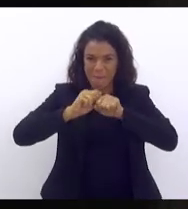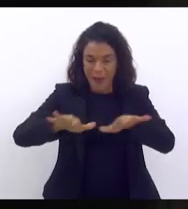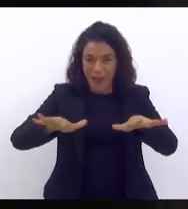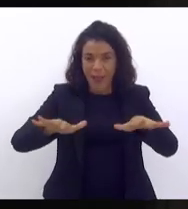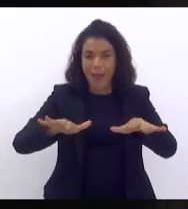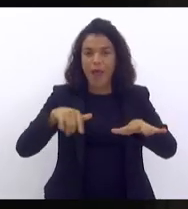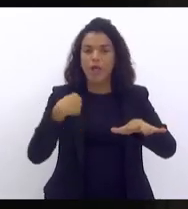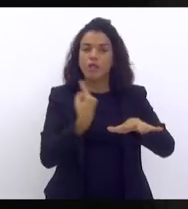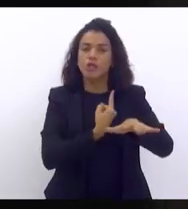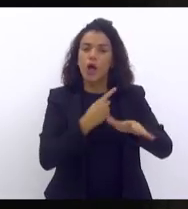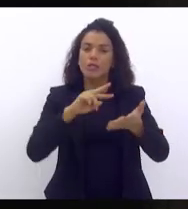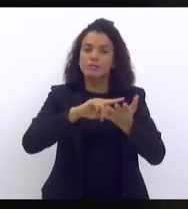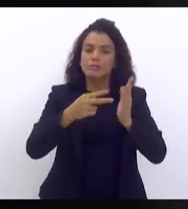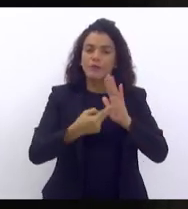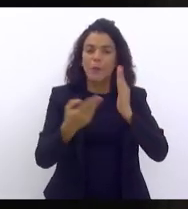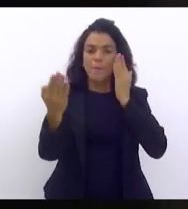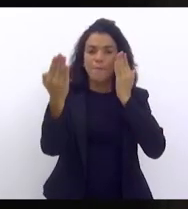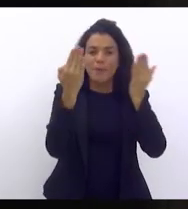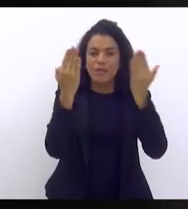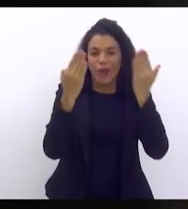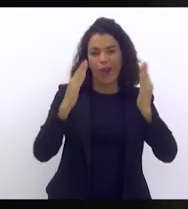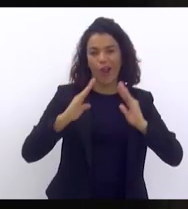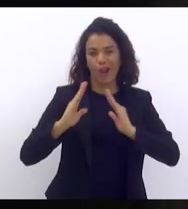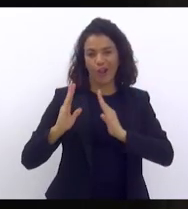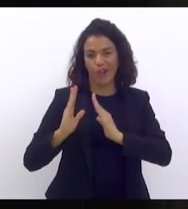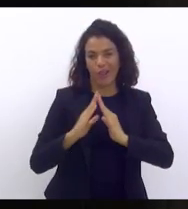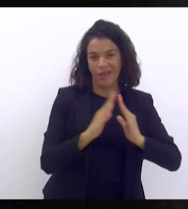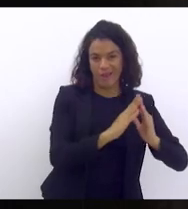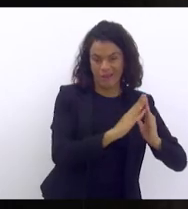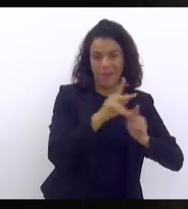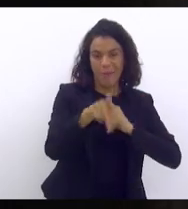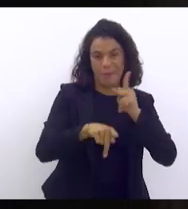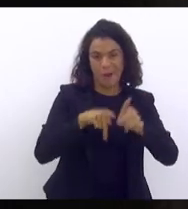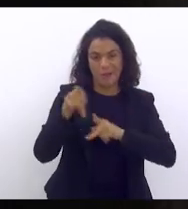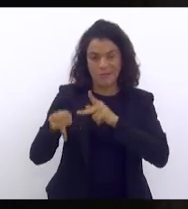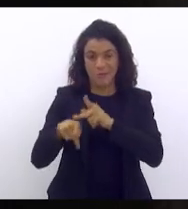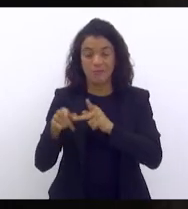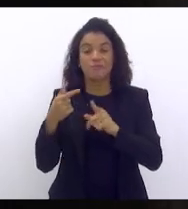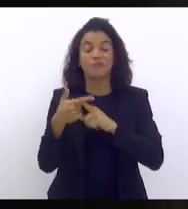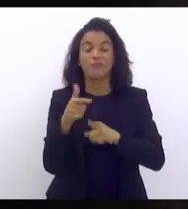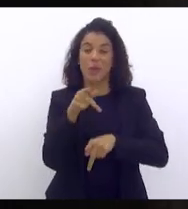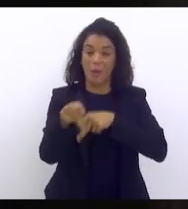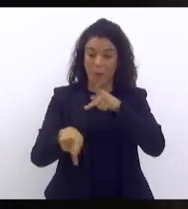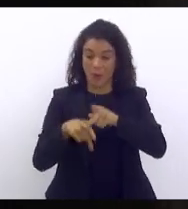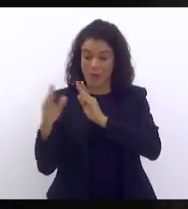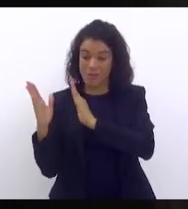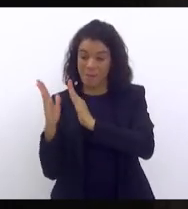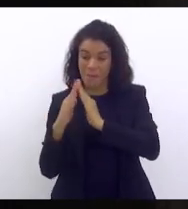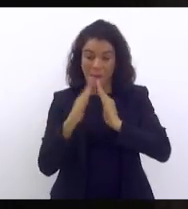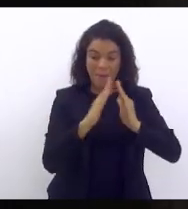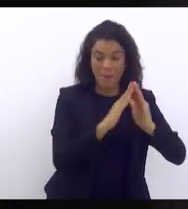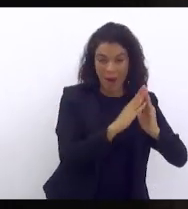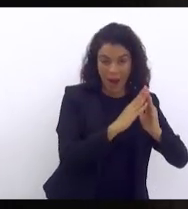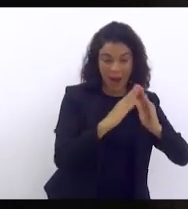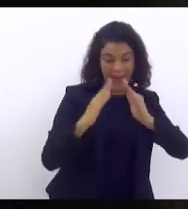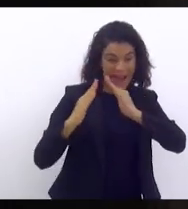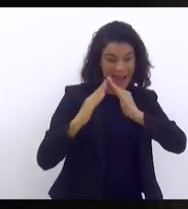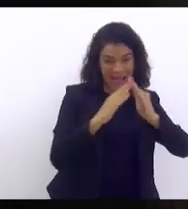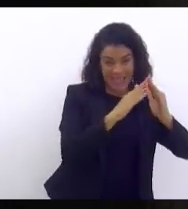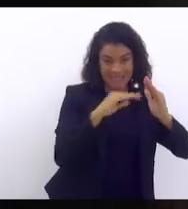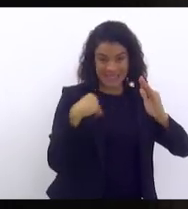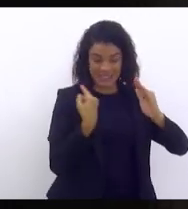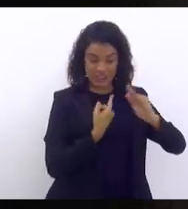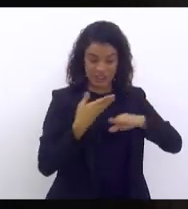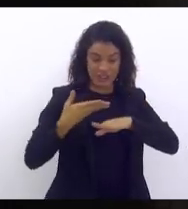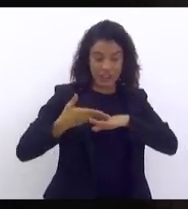fosse um psicólogo do morador. Entendeu? Porque o morador, tem casa que a gente entra, tem casas que a gente